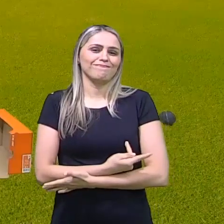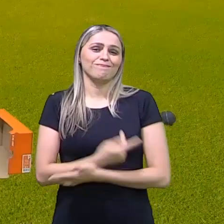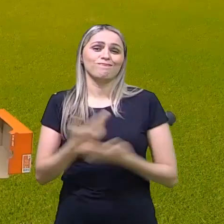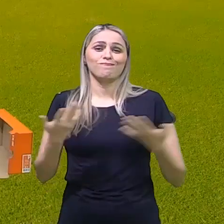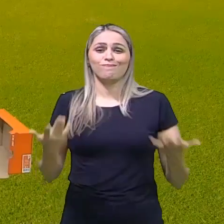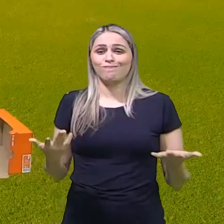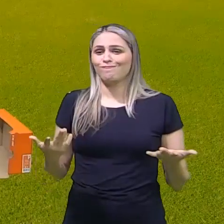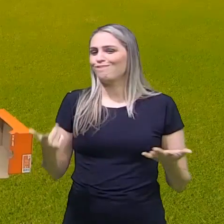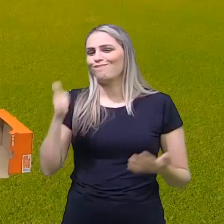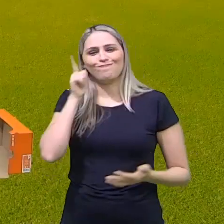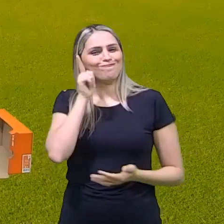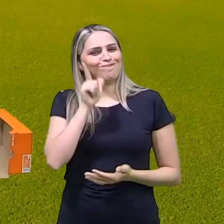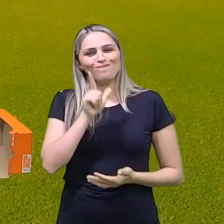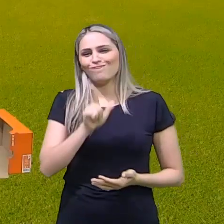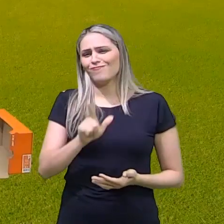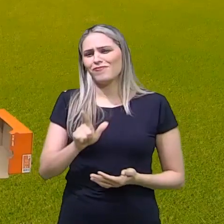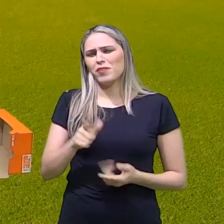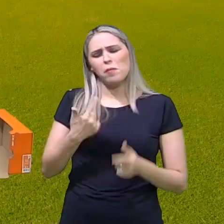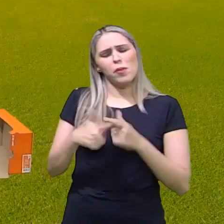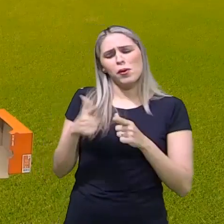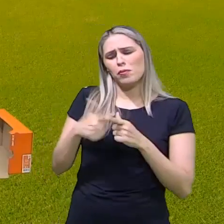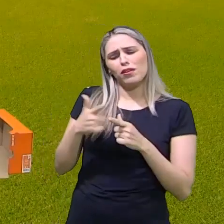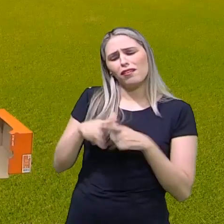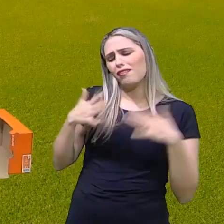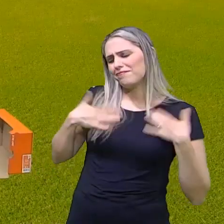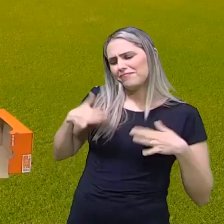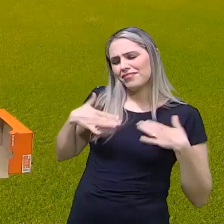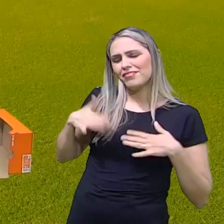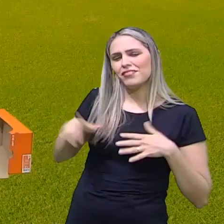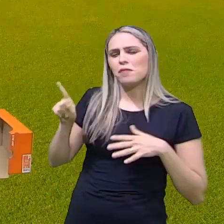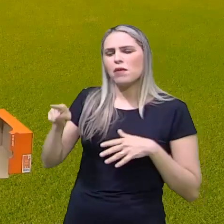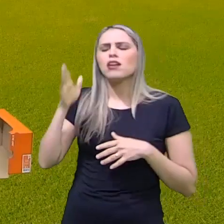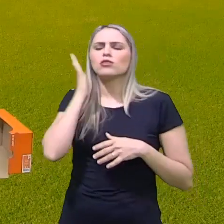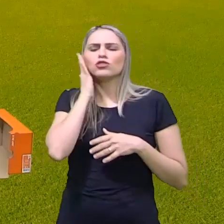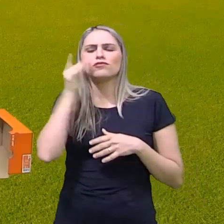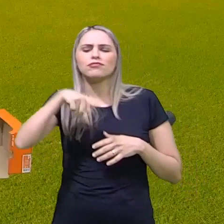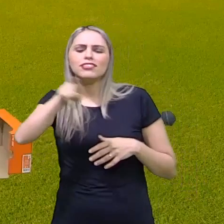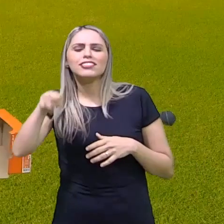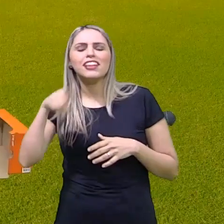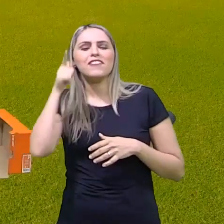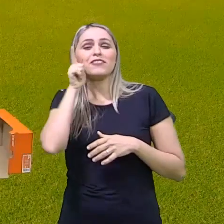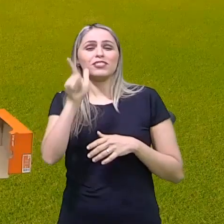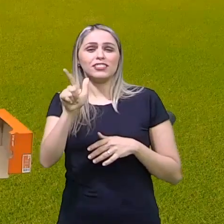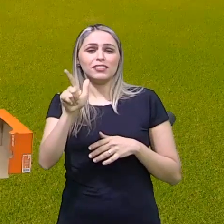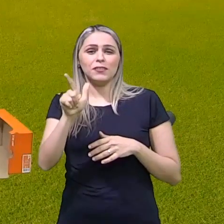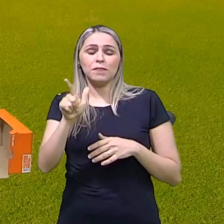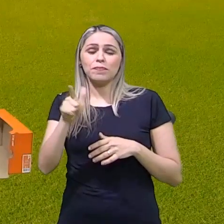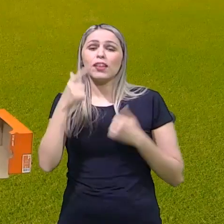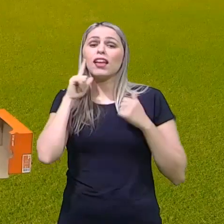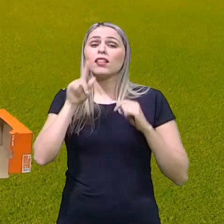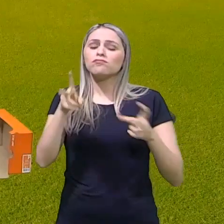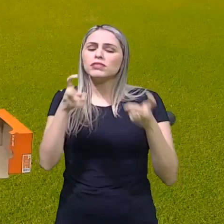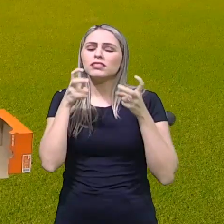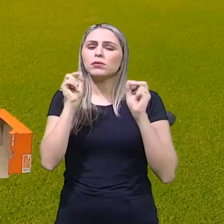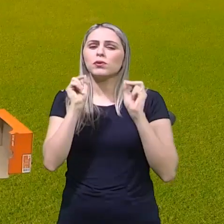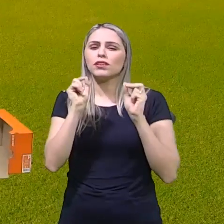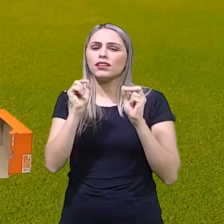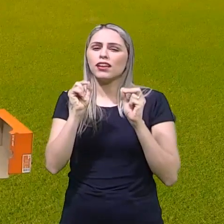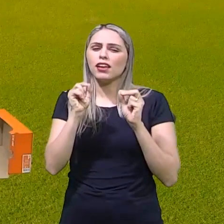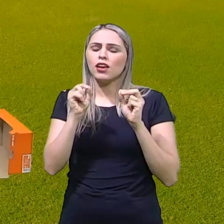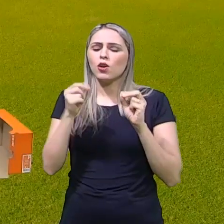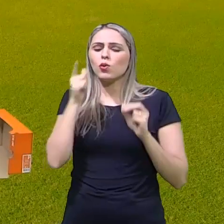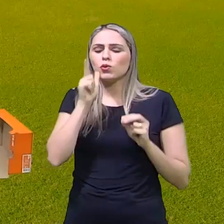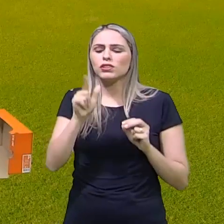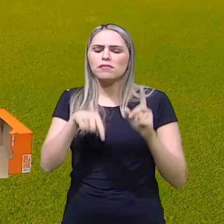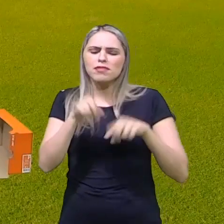Ele não. Não tem mas problema. Eu tenho certeza que vocês aí em casa vocês vão conseguir, crianças. Então, vocês viram que hoje, com boa vontade,